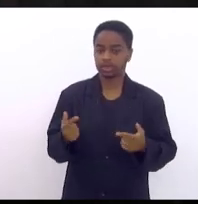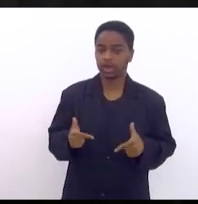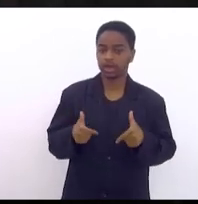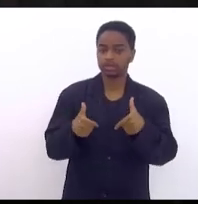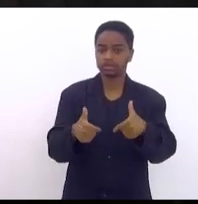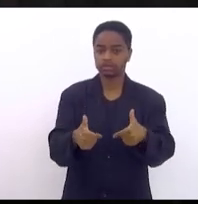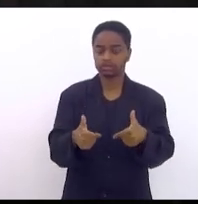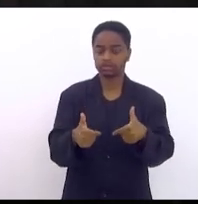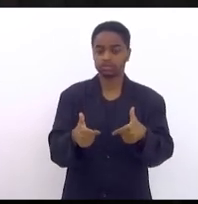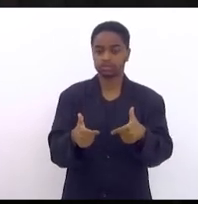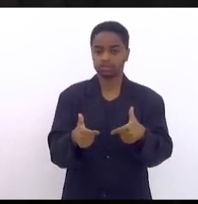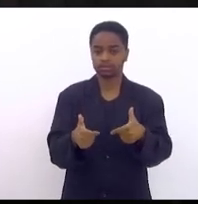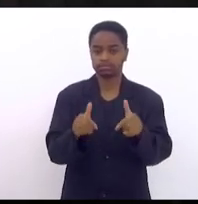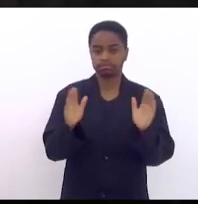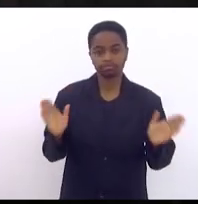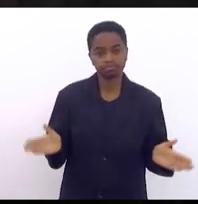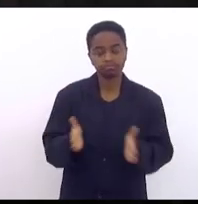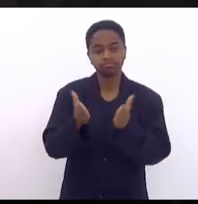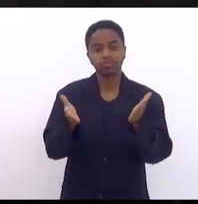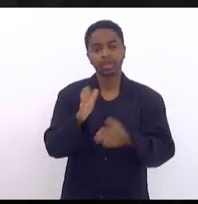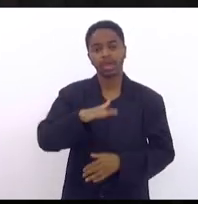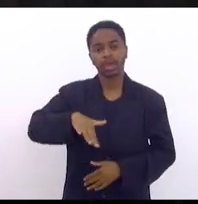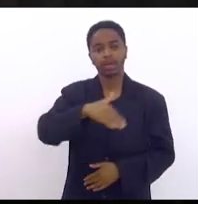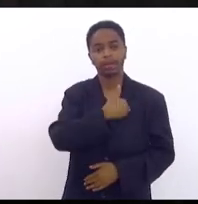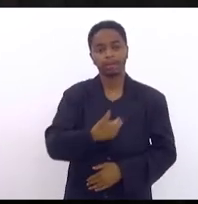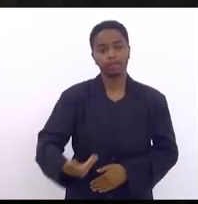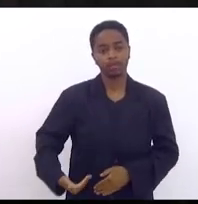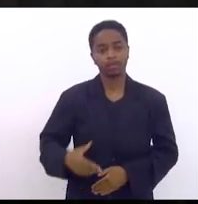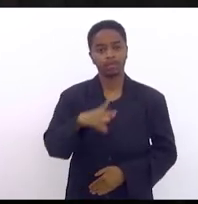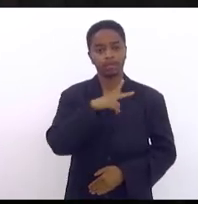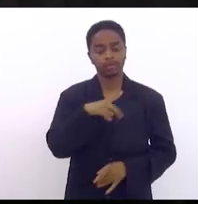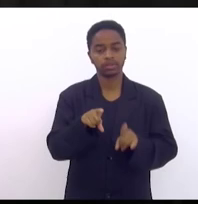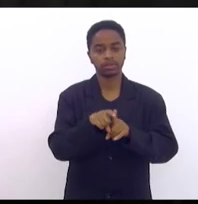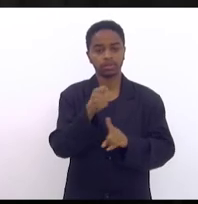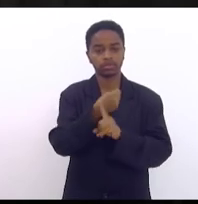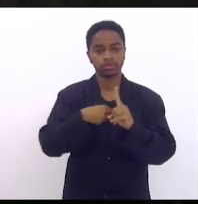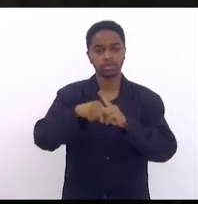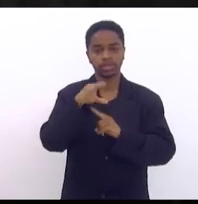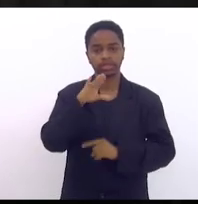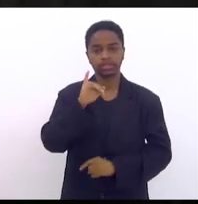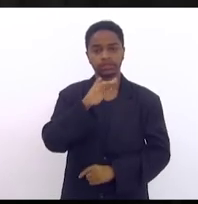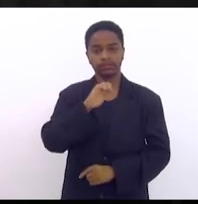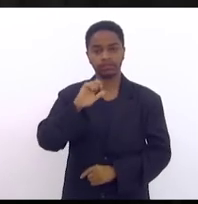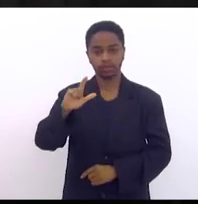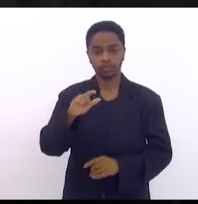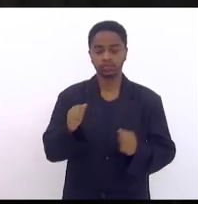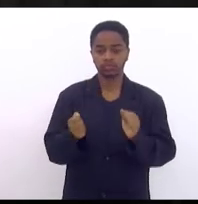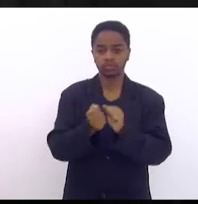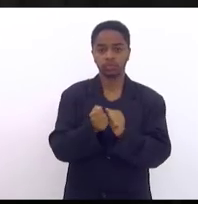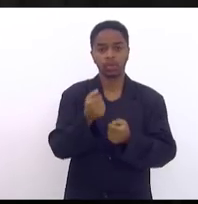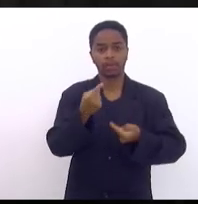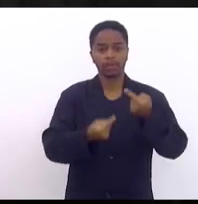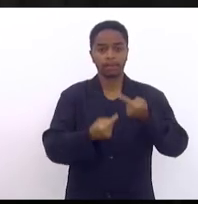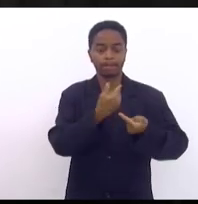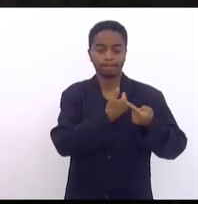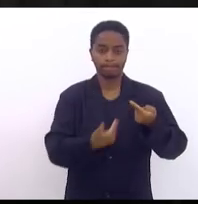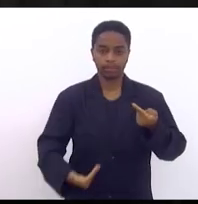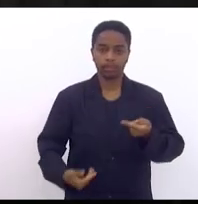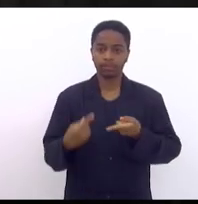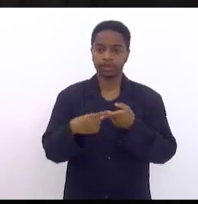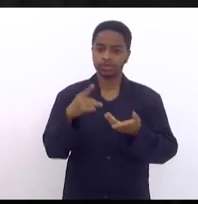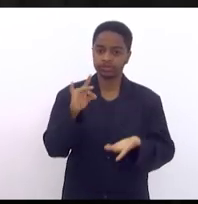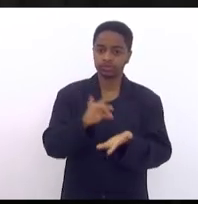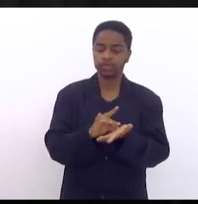que estimulem o setor público, privado e a sociedade civil nessas políticas públicas, que façam, de fato,